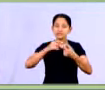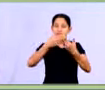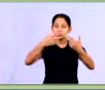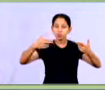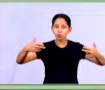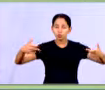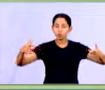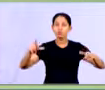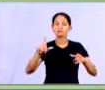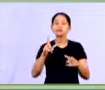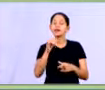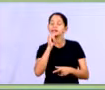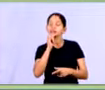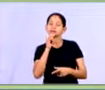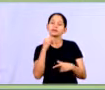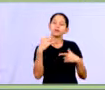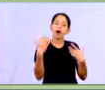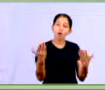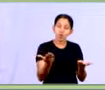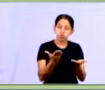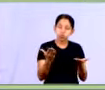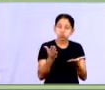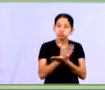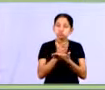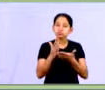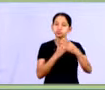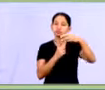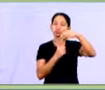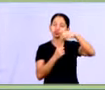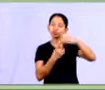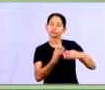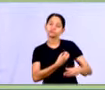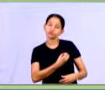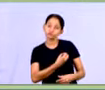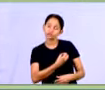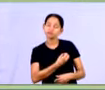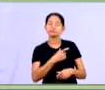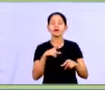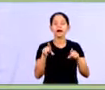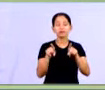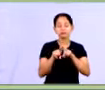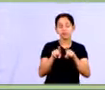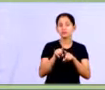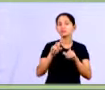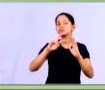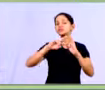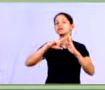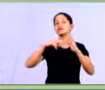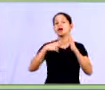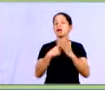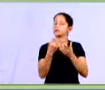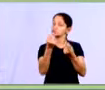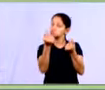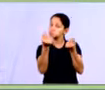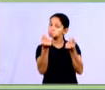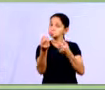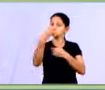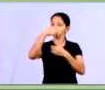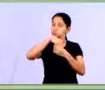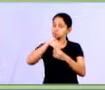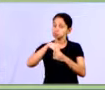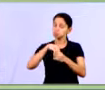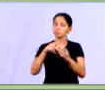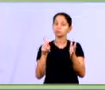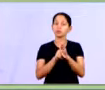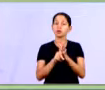utilizar dados de entradas no caixa. E esse dado de entrada significa os recebimentos, né?